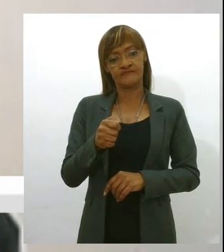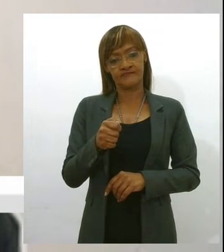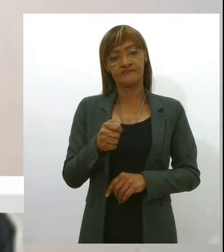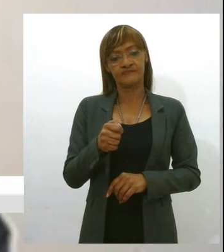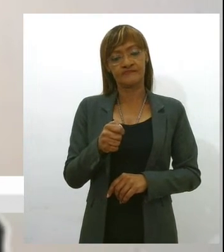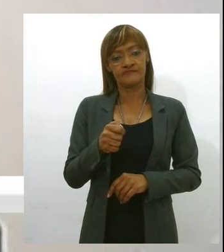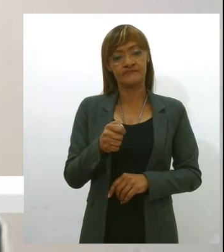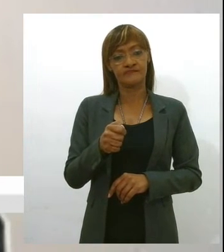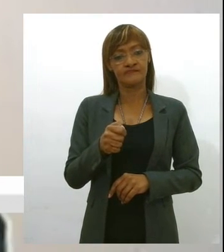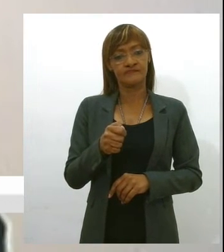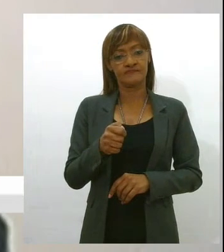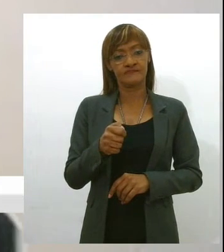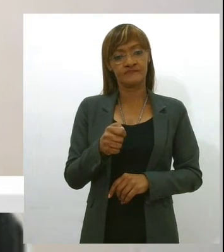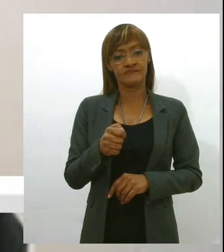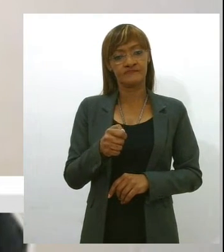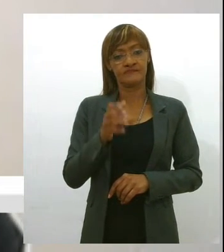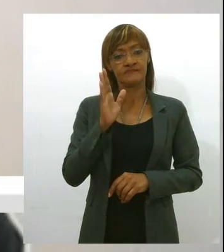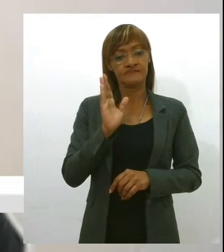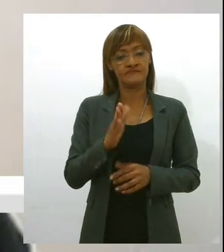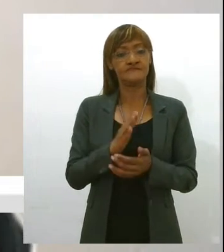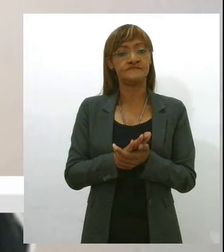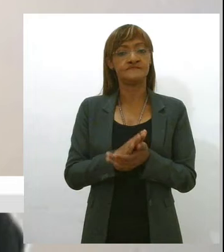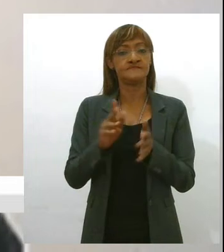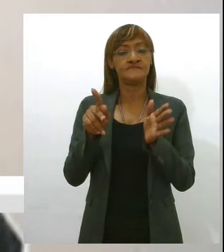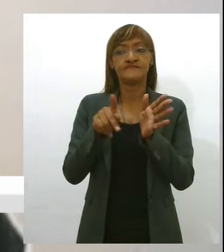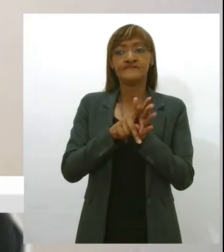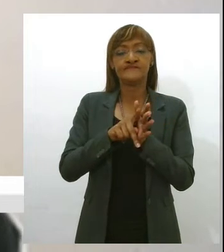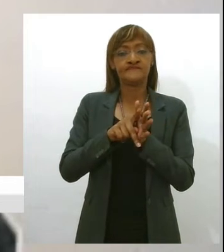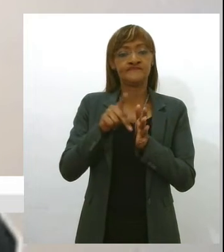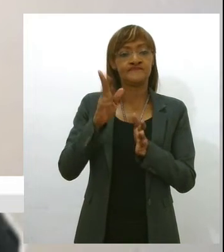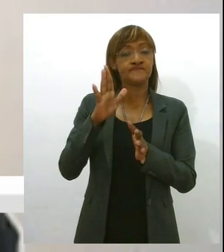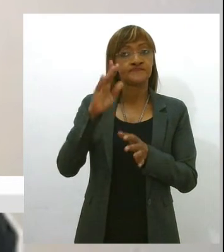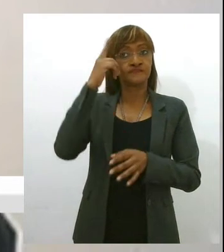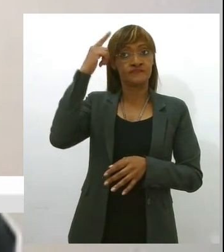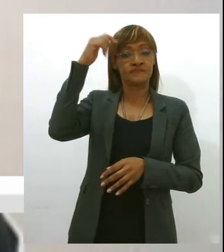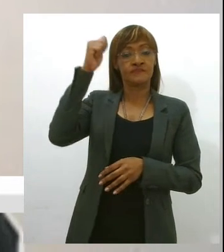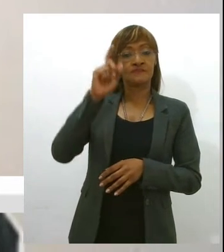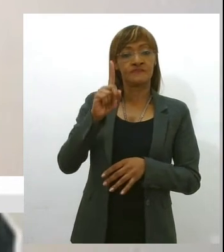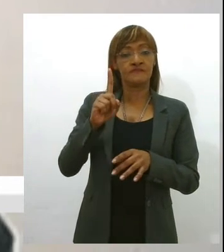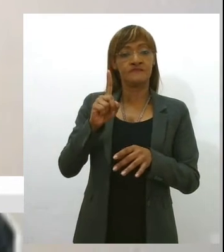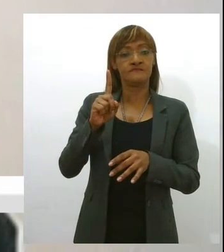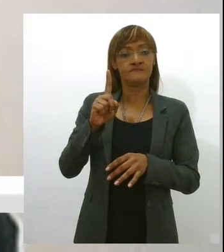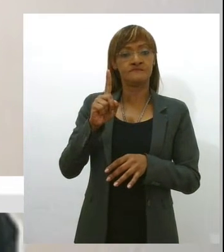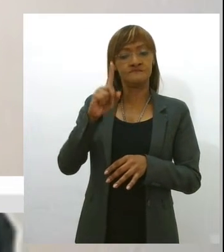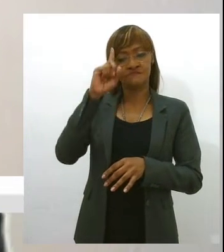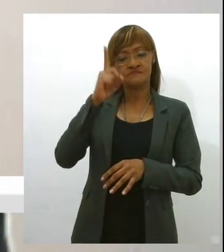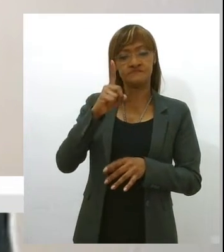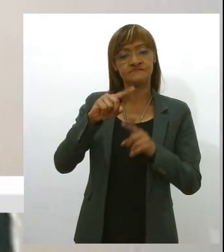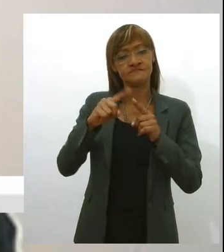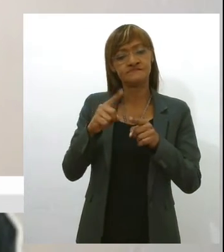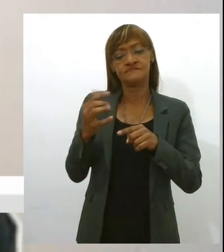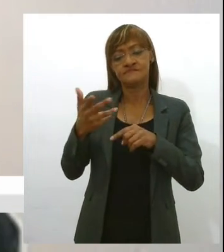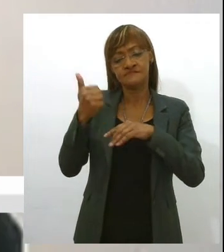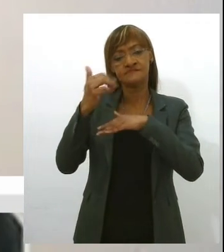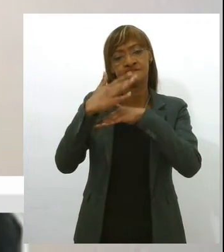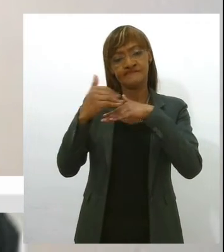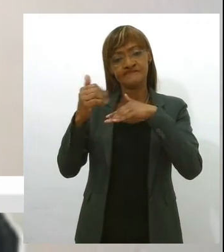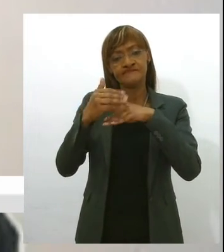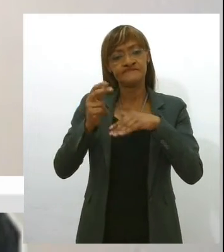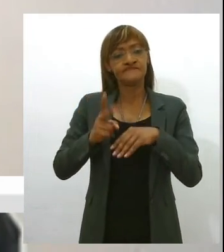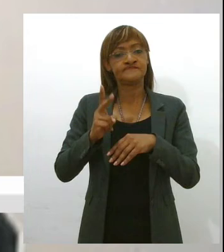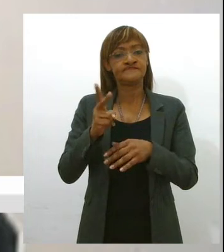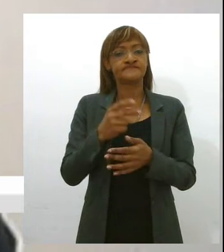pela própria autoridade, mas para um caminho mais afetuoso mesmo, né? Está se falando muito disso, assim, as mães sempre falaram disso,